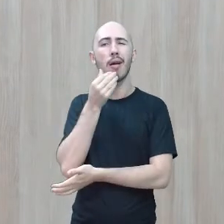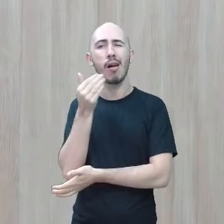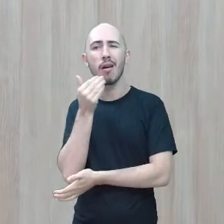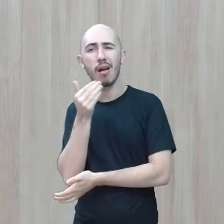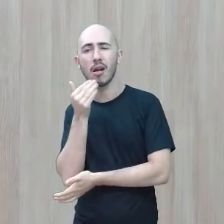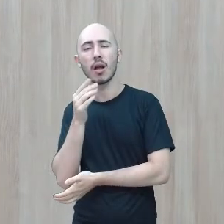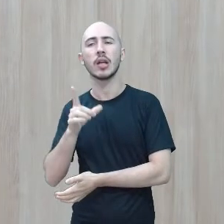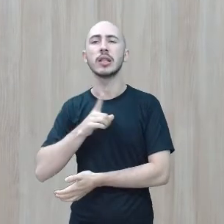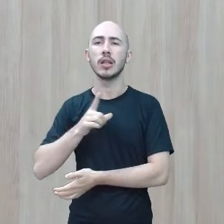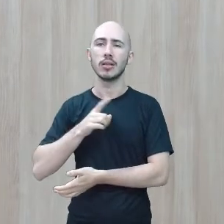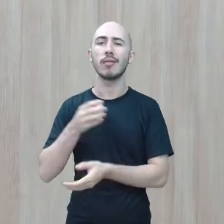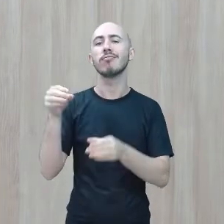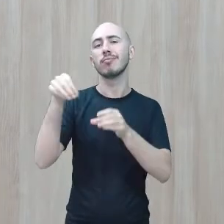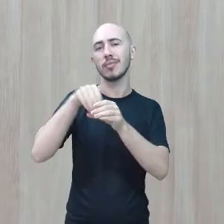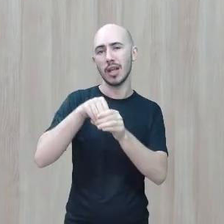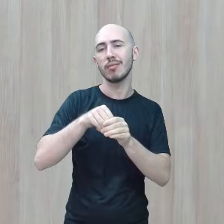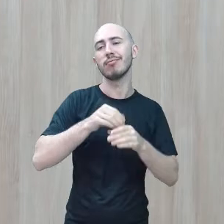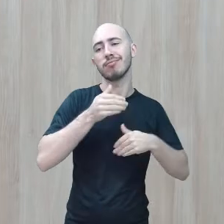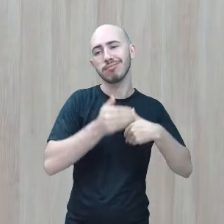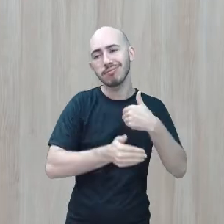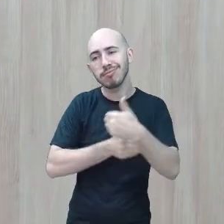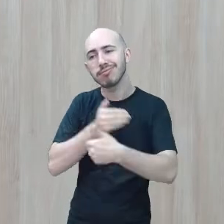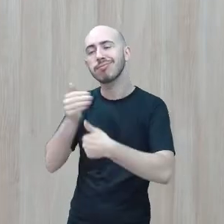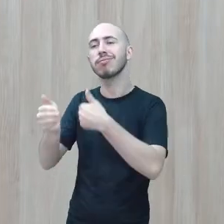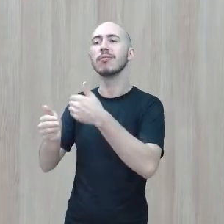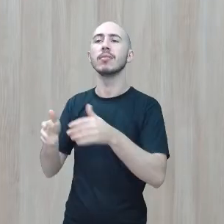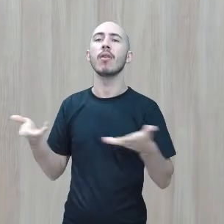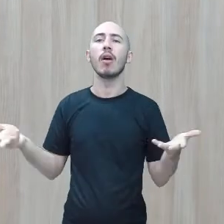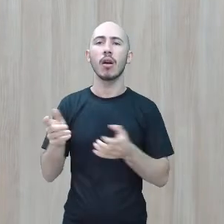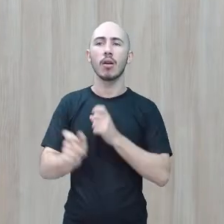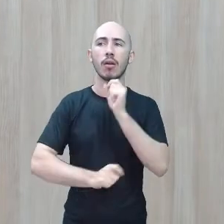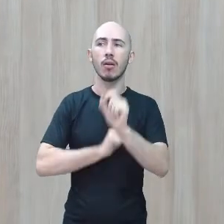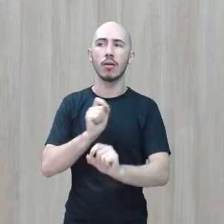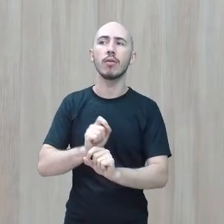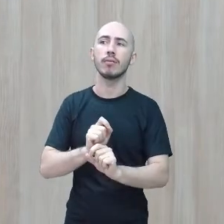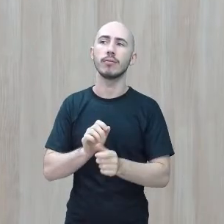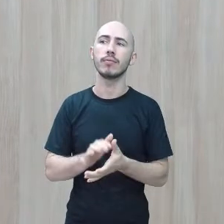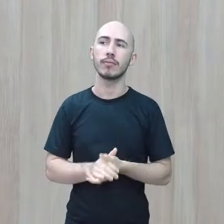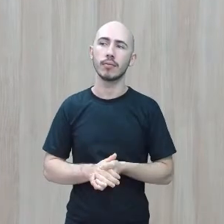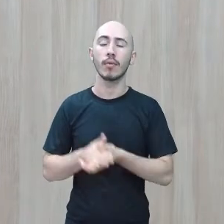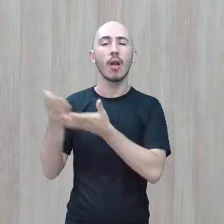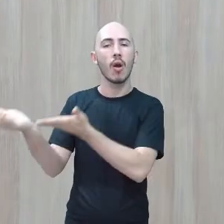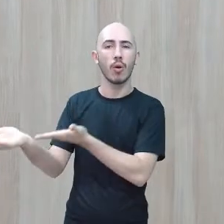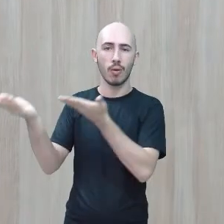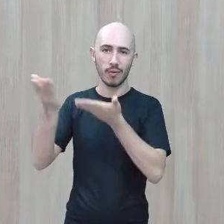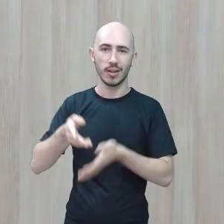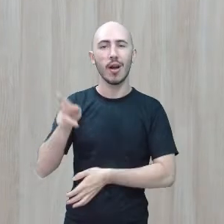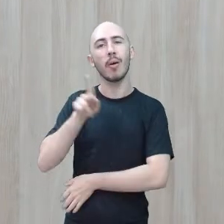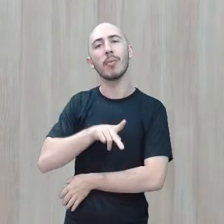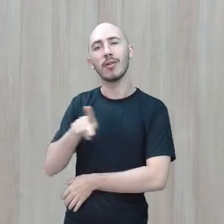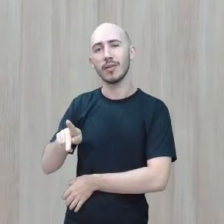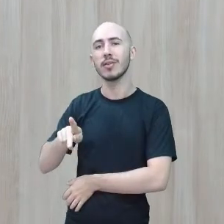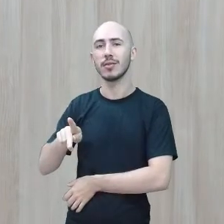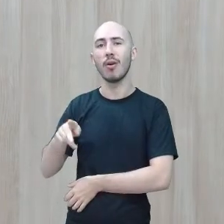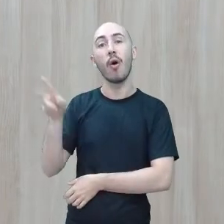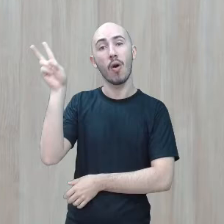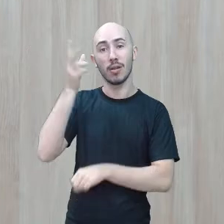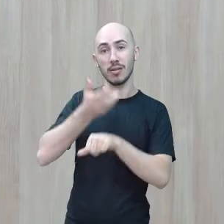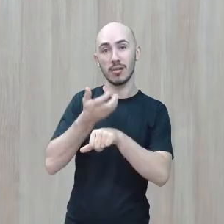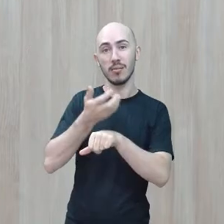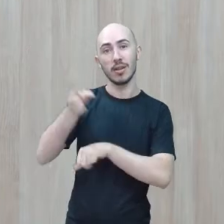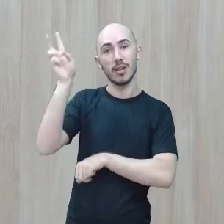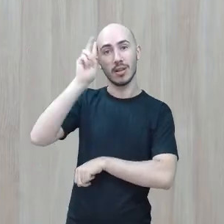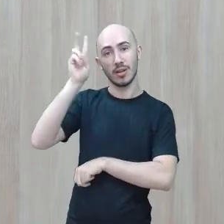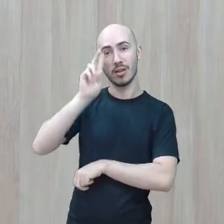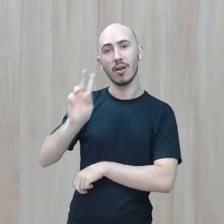ali dentro desse processo, né? E eu gostaria agora de convidar aqui, né, o professor de História,